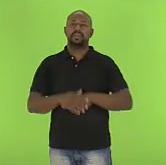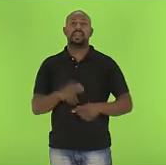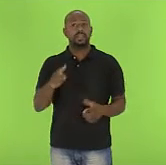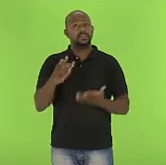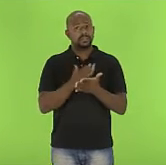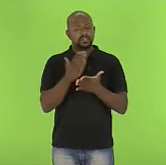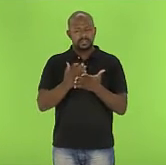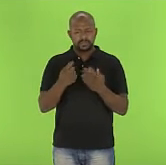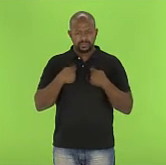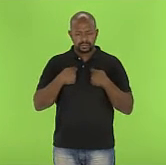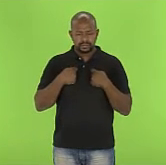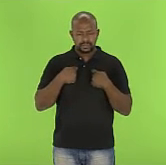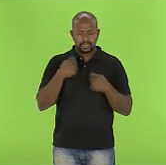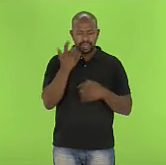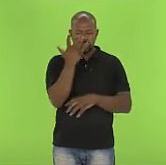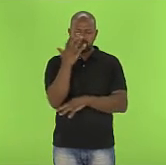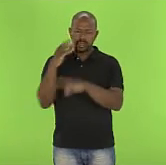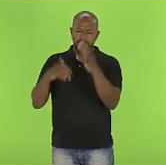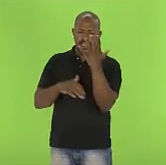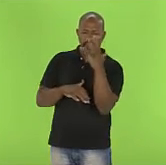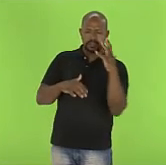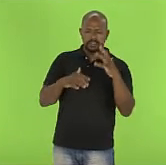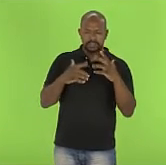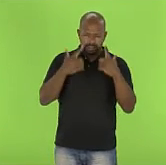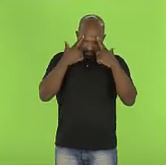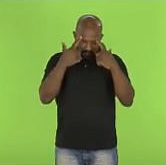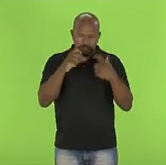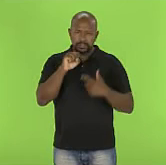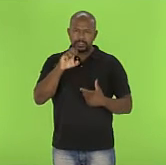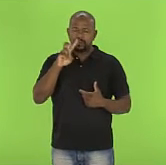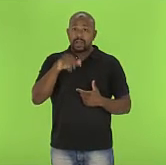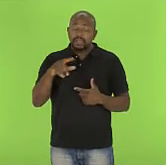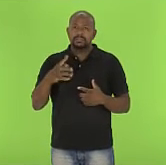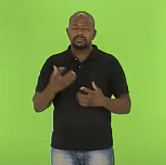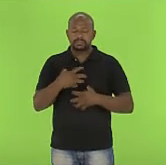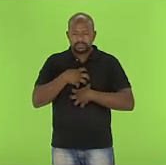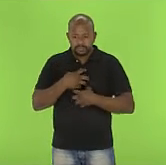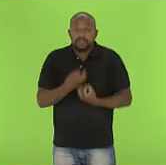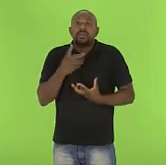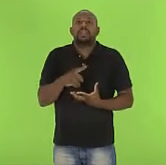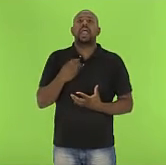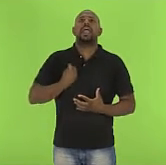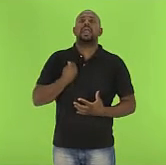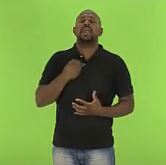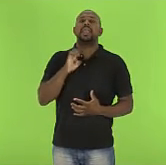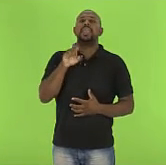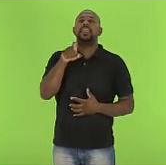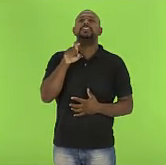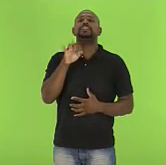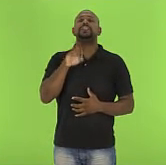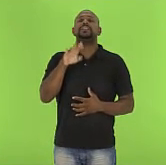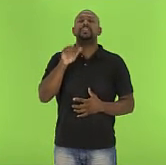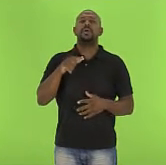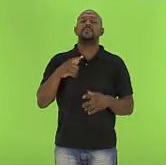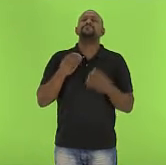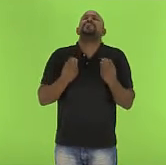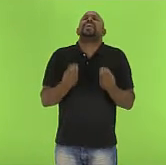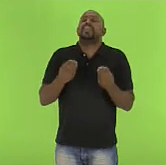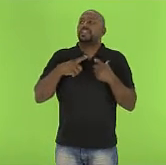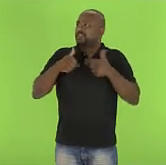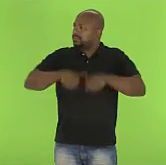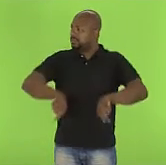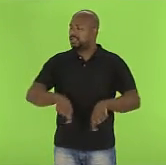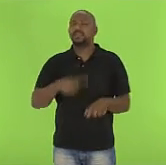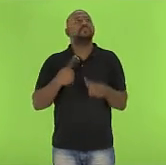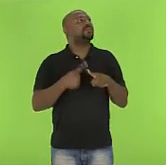Esse livro despertou em mim uma coisa que acho que desperta em muita gente, que é a questão existencial, né? Por que estamos aqui? Para que estamos